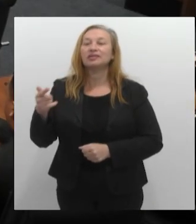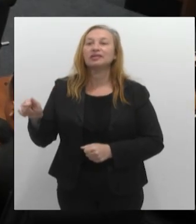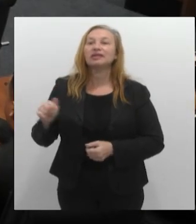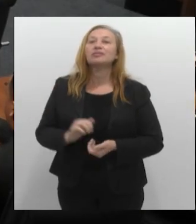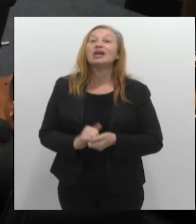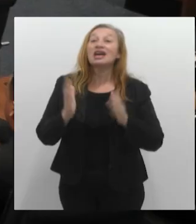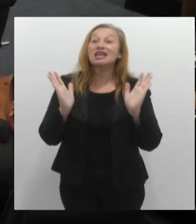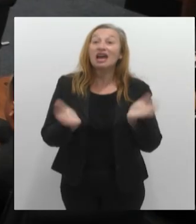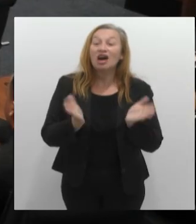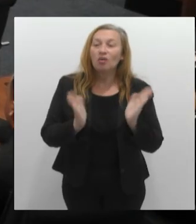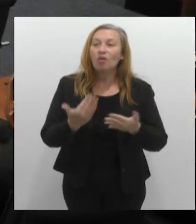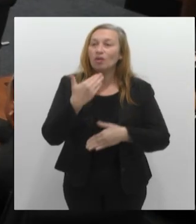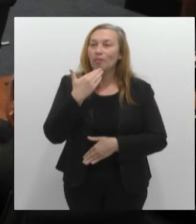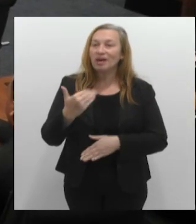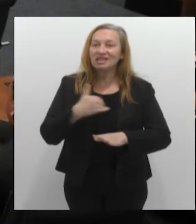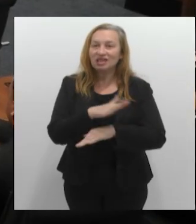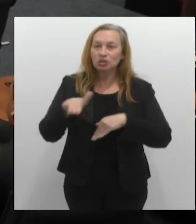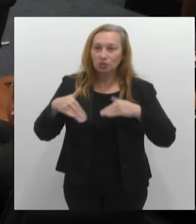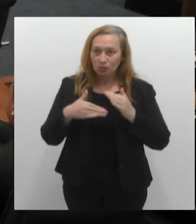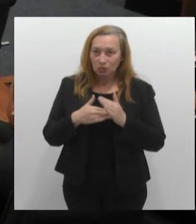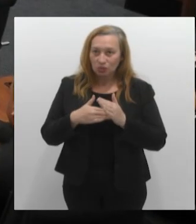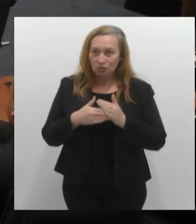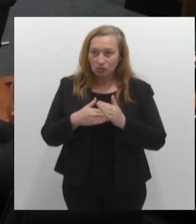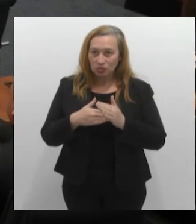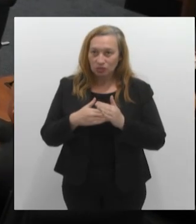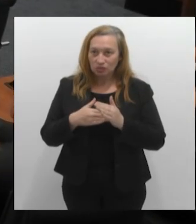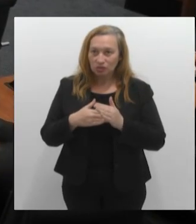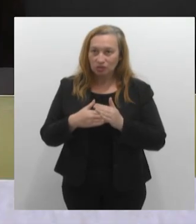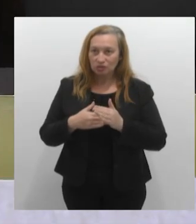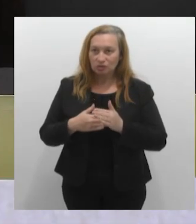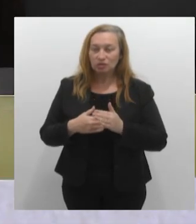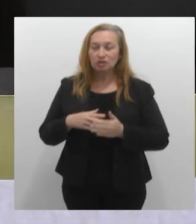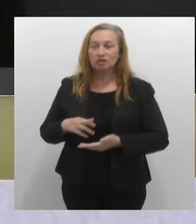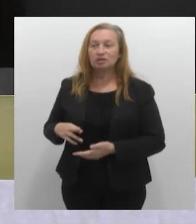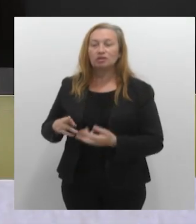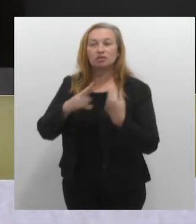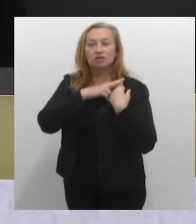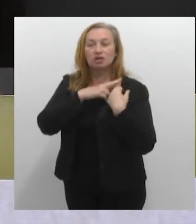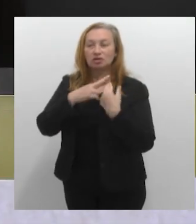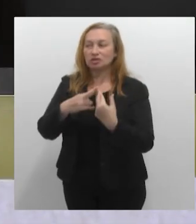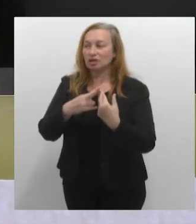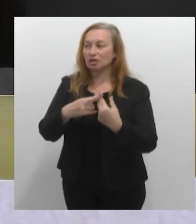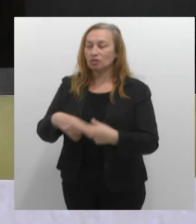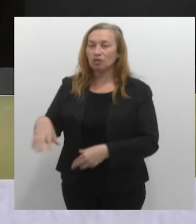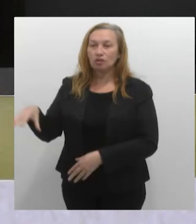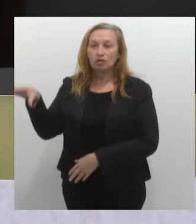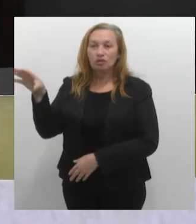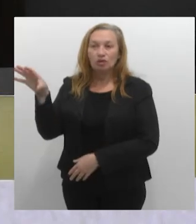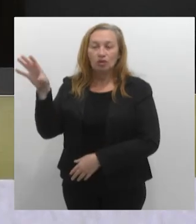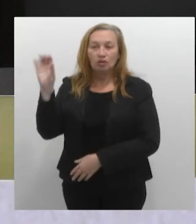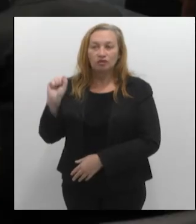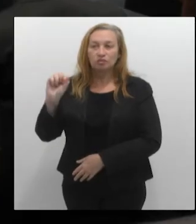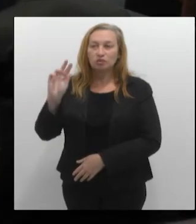E agora eu solicito que todos nós nos coloquemos em posição de respeito para ouvirmos o hino nacional brasileiro.